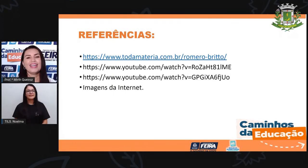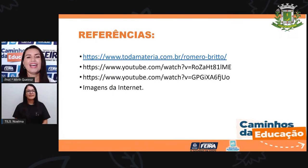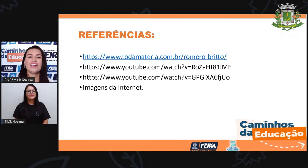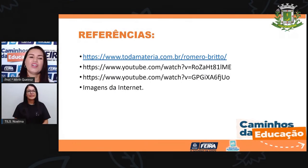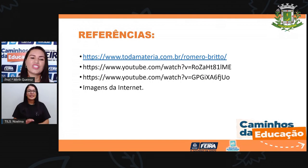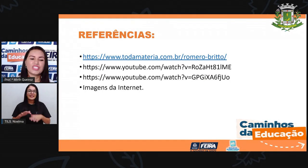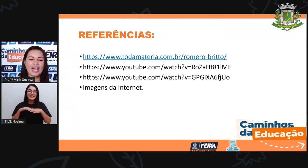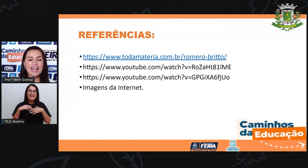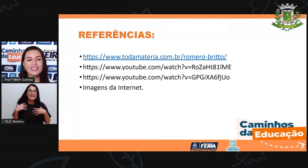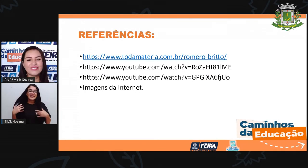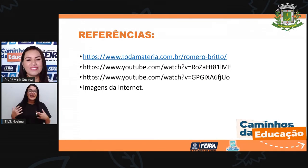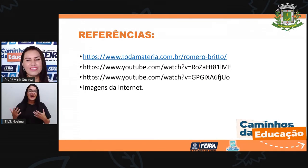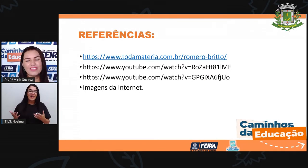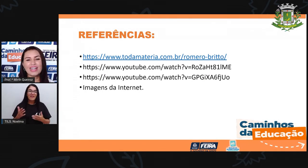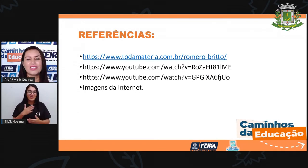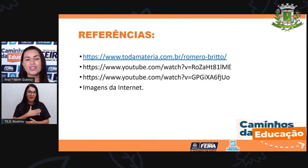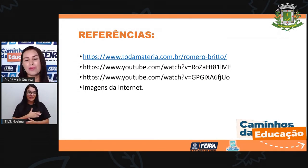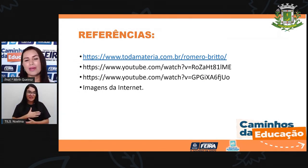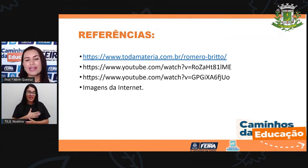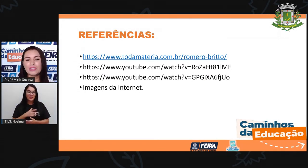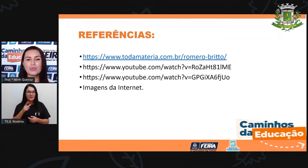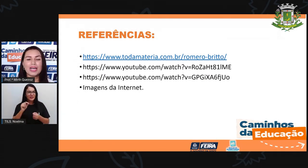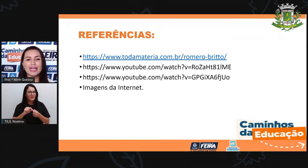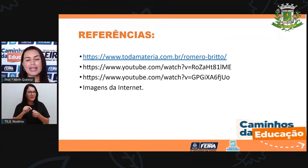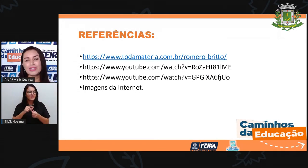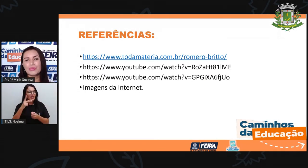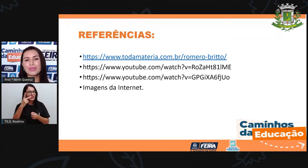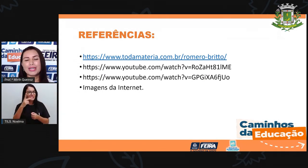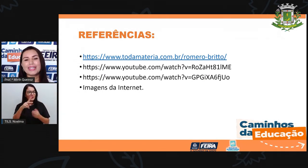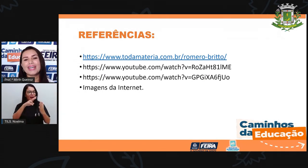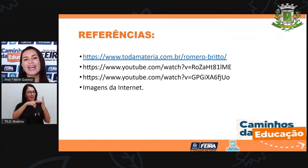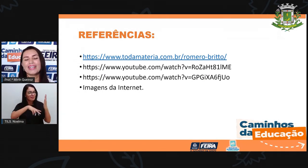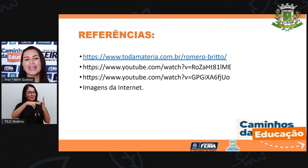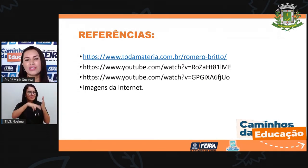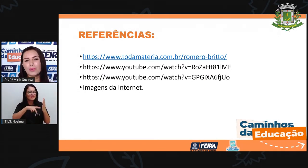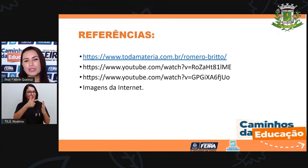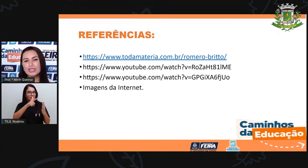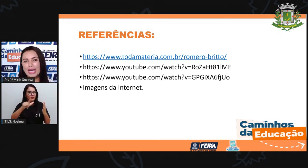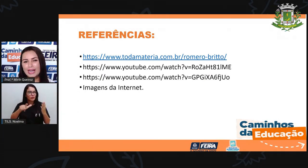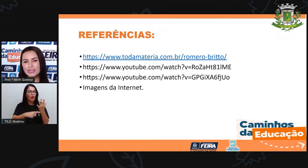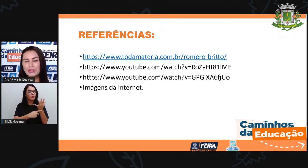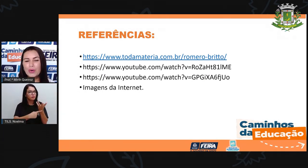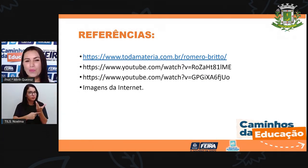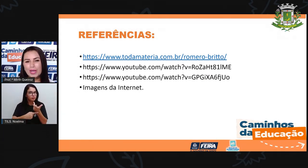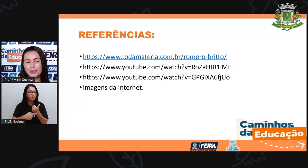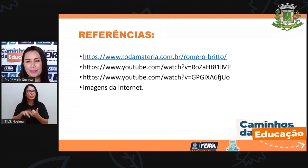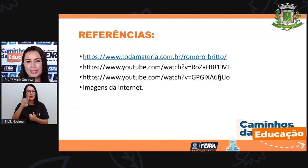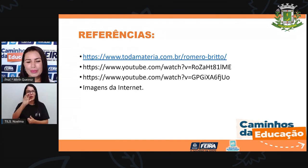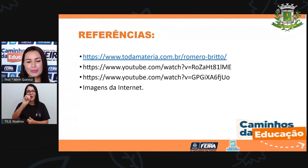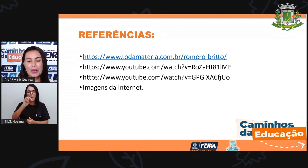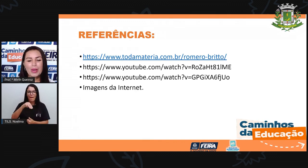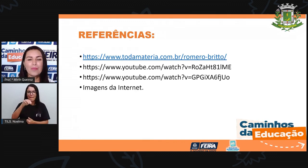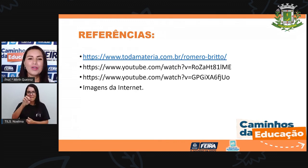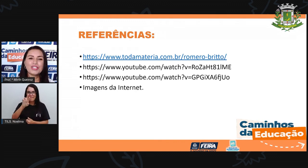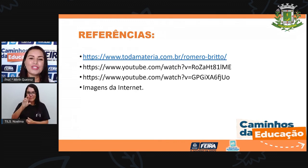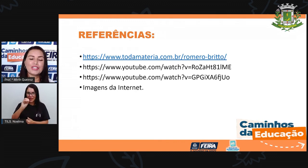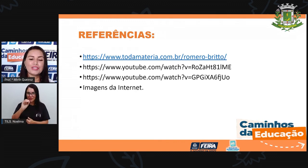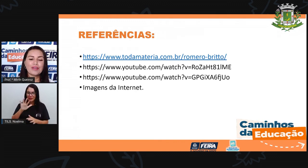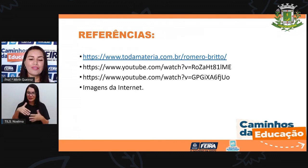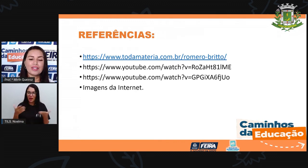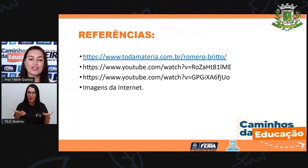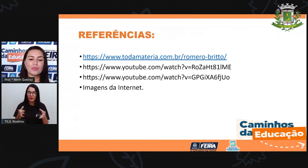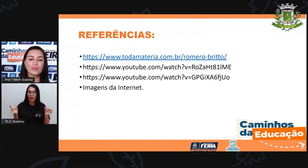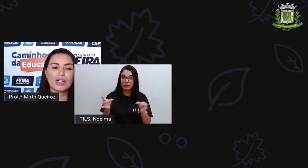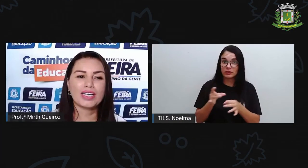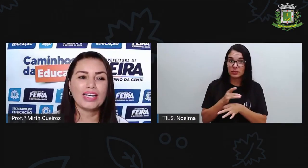E aí, gostaram? Façam também a sua releitura aí das obras de arte de Romero Brito. Bom, gente, a